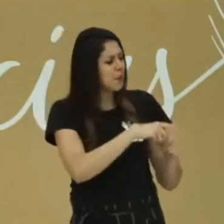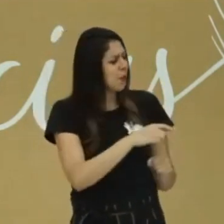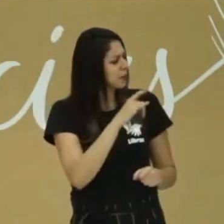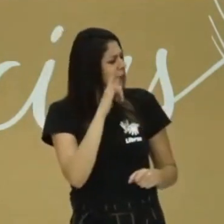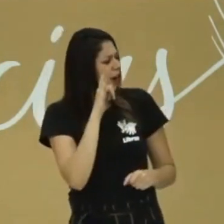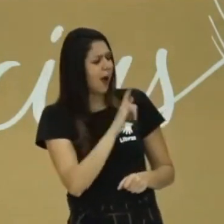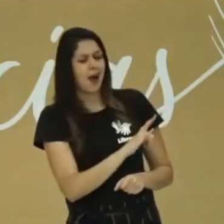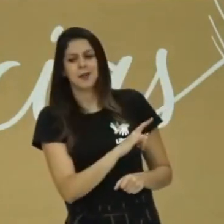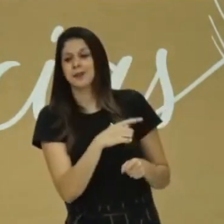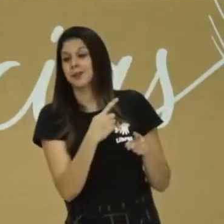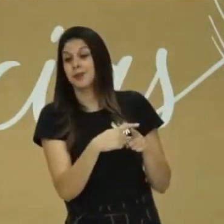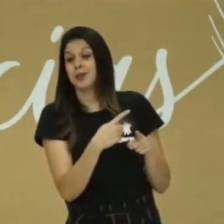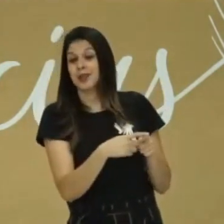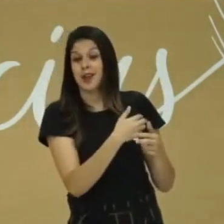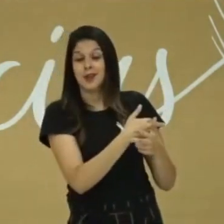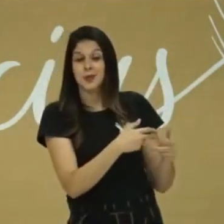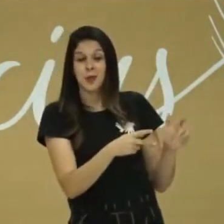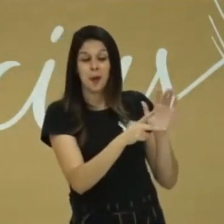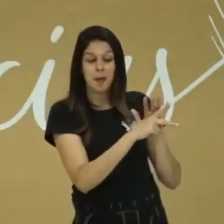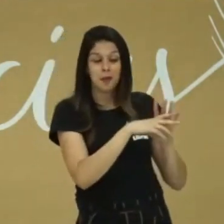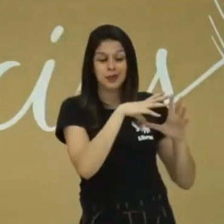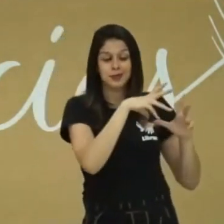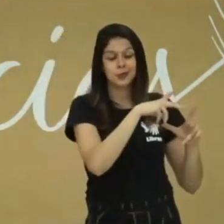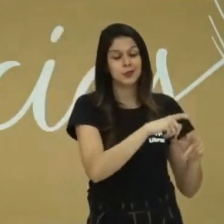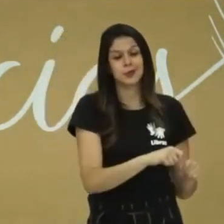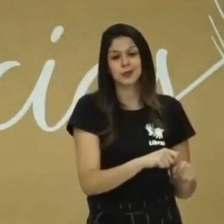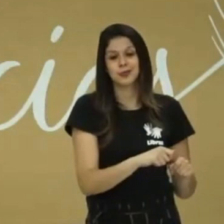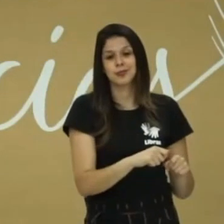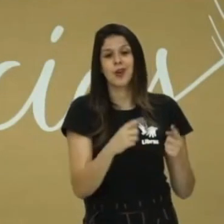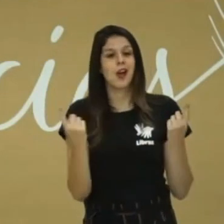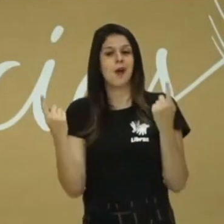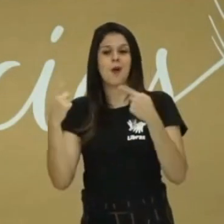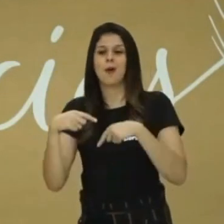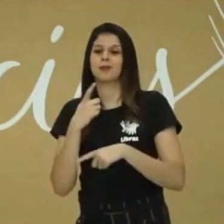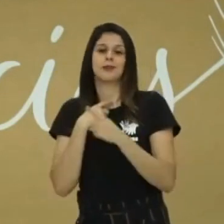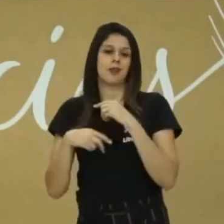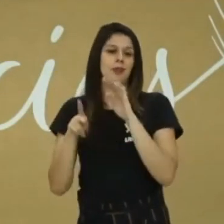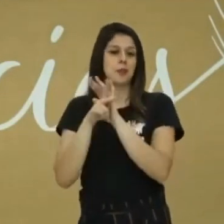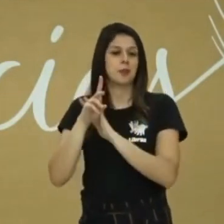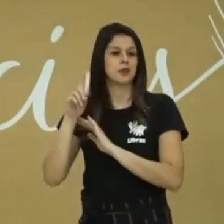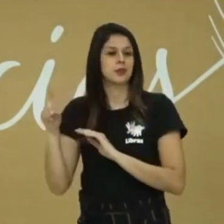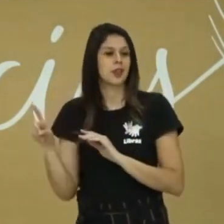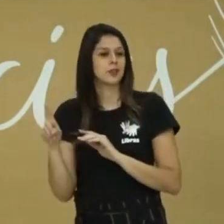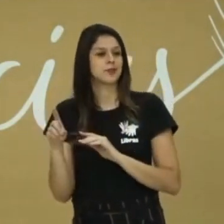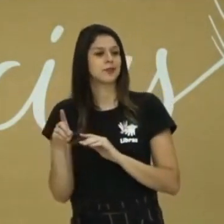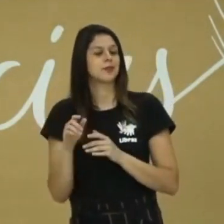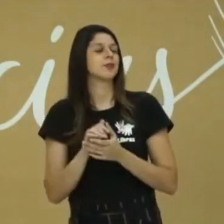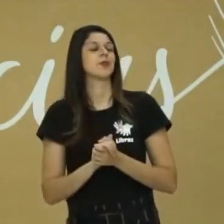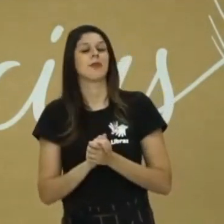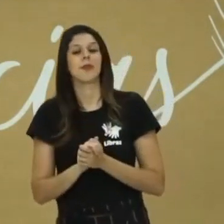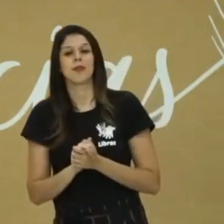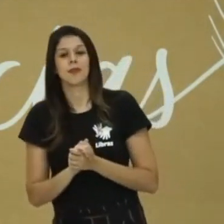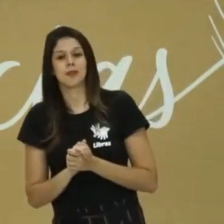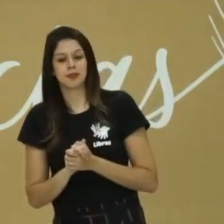porque tudo que há no mundo a concupiscência da Carne a concupiscência da Carne a concupiscência dos olhos